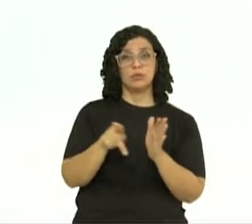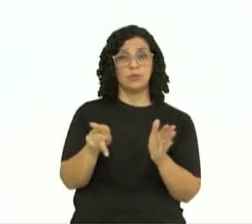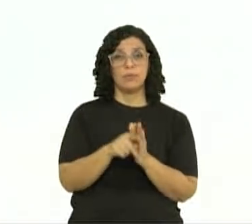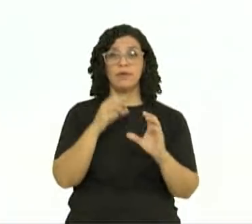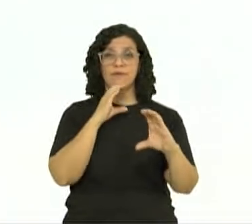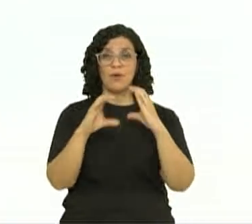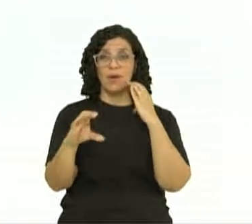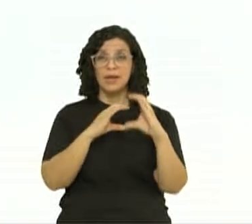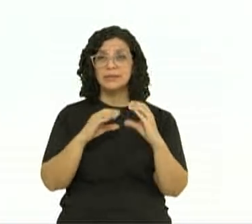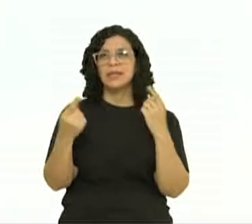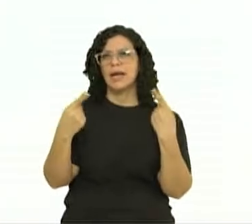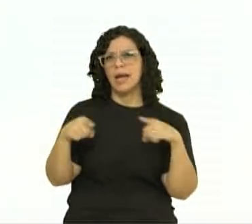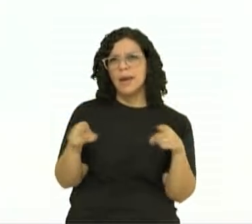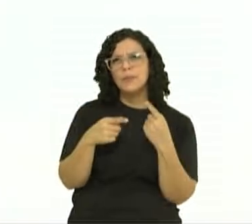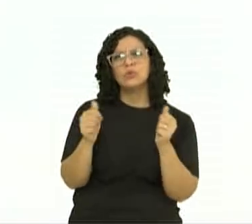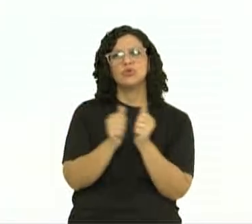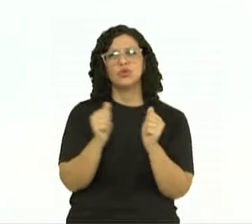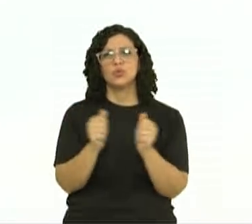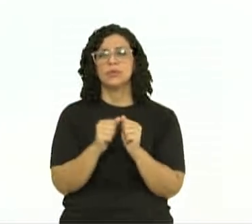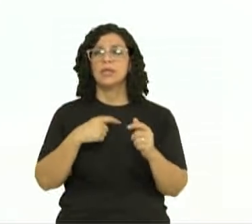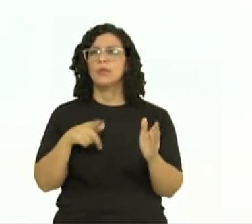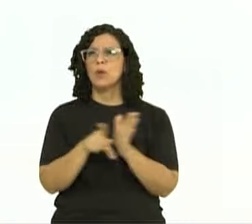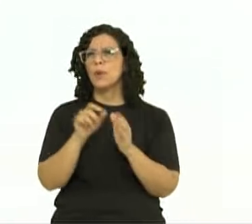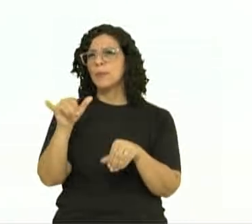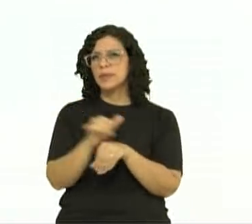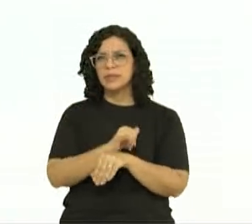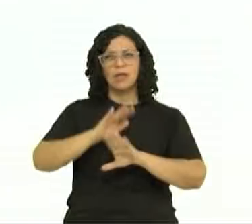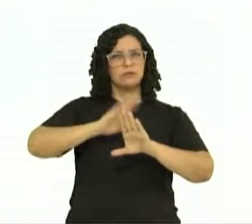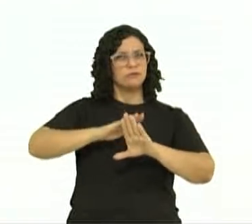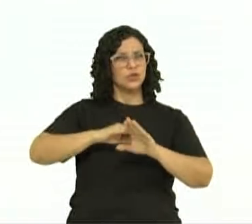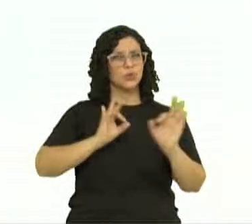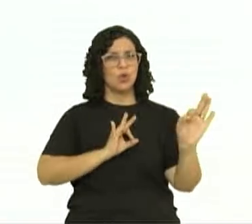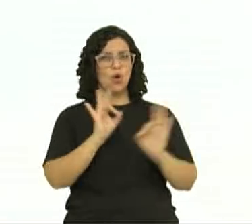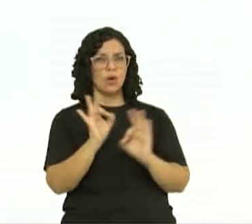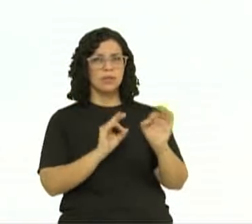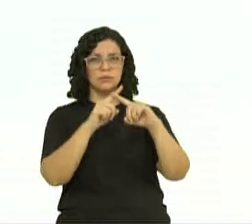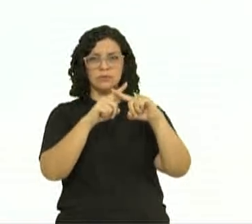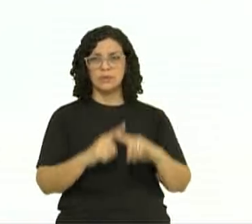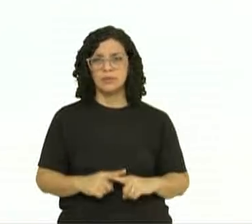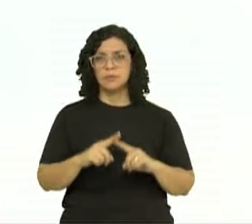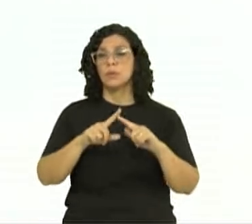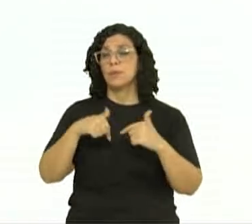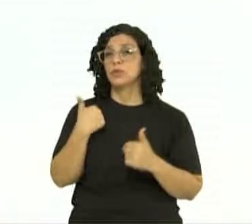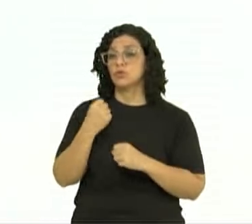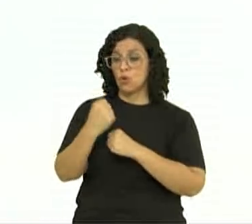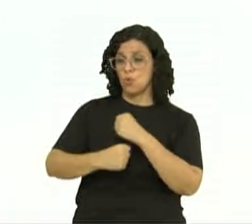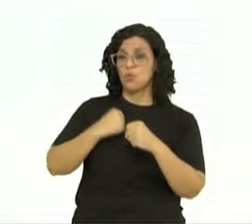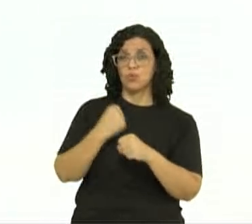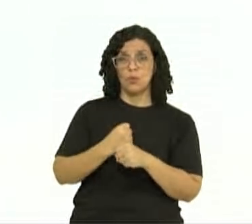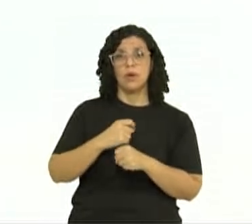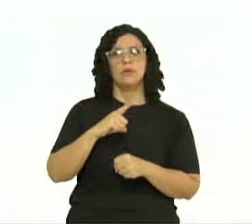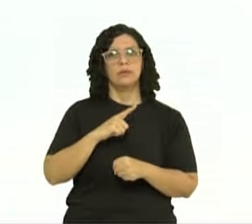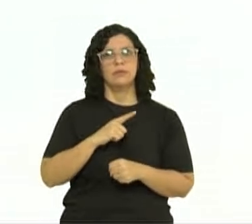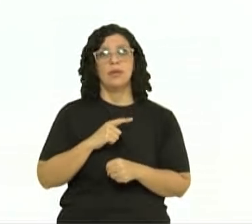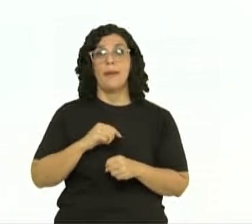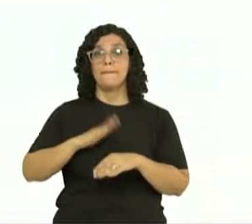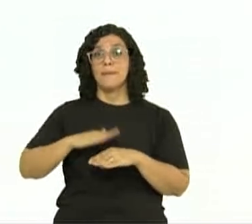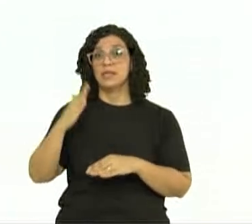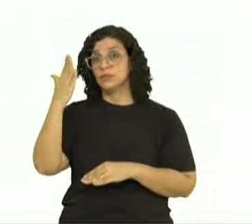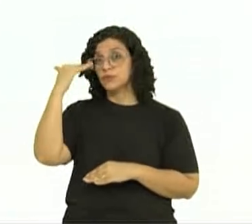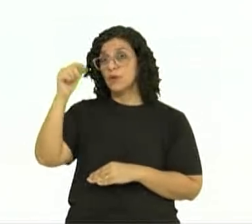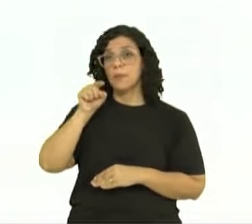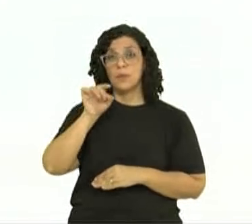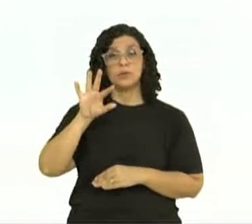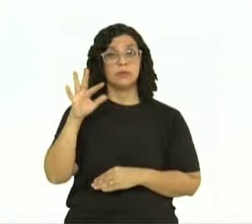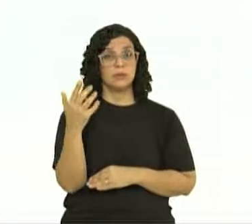cantar o hino nacional, né? Então envolve toda uma logística por detrás da organização da competição, né? Então anualmente uma das maiores